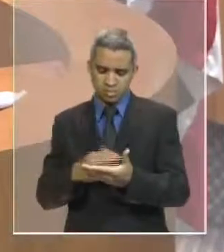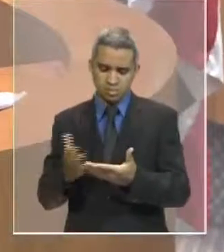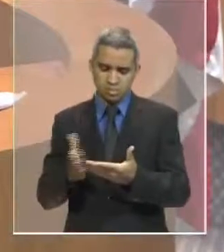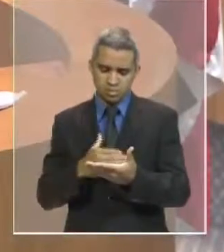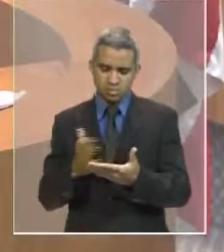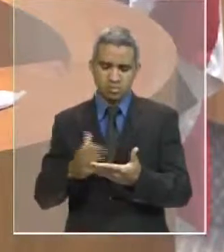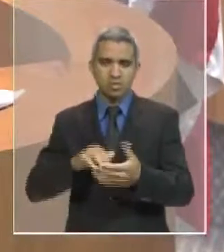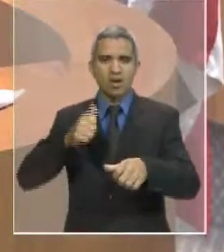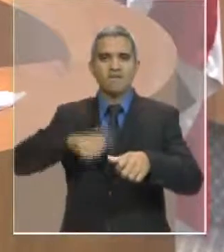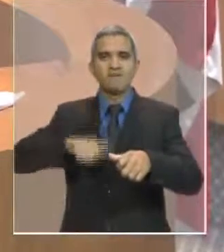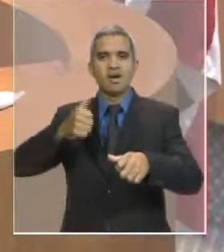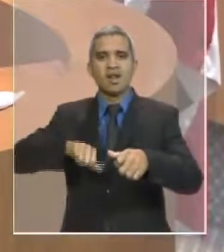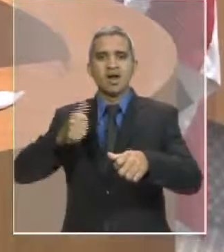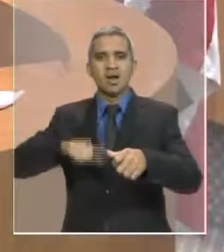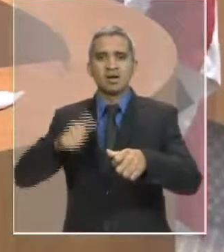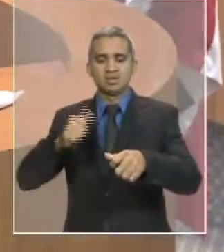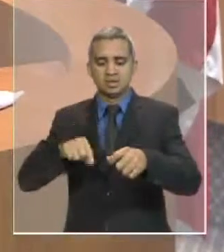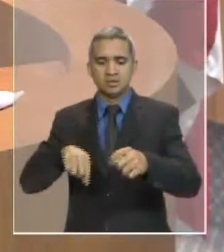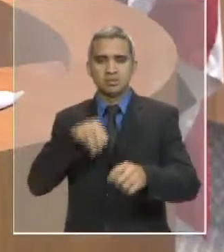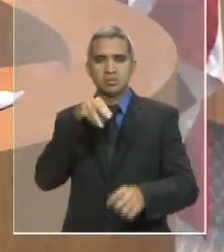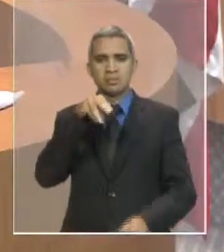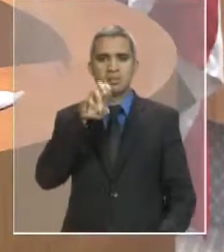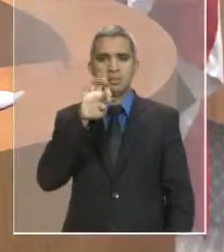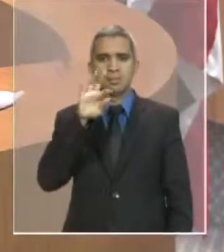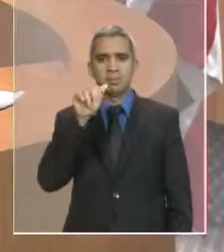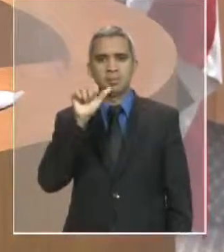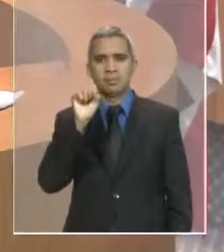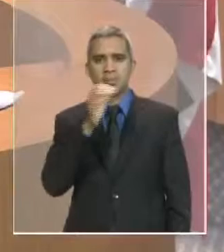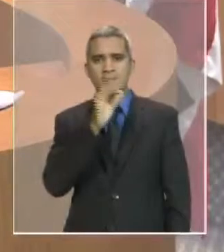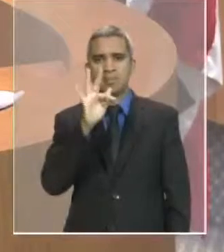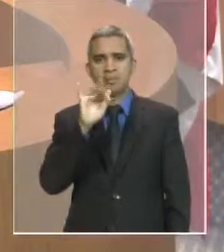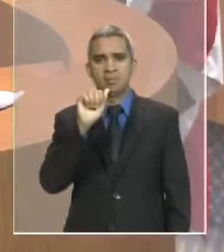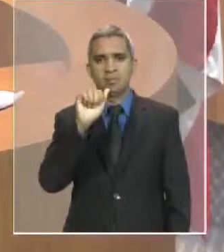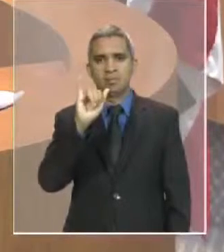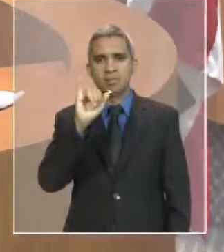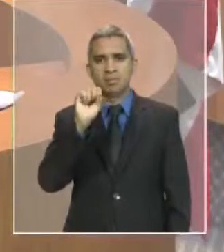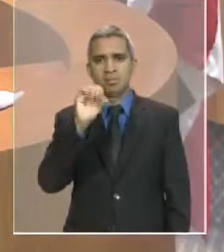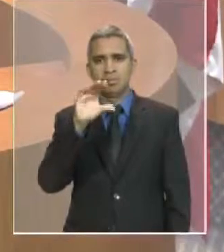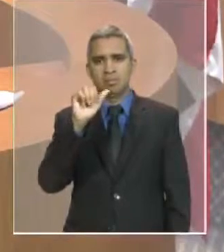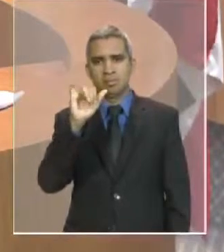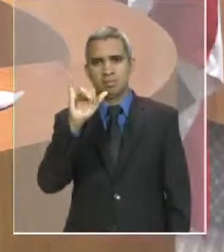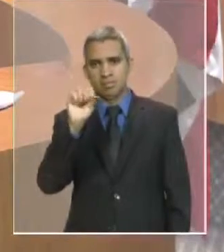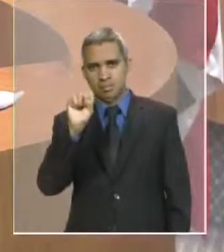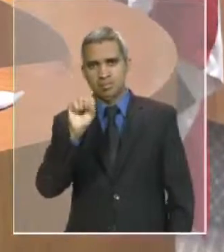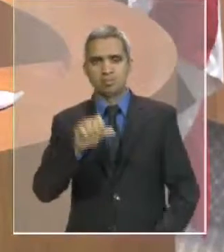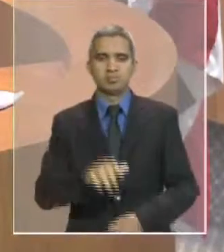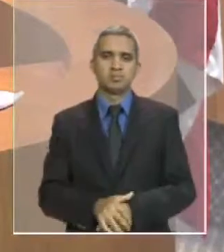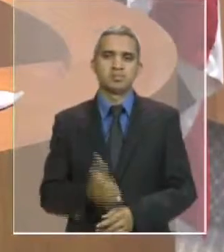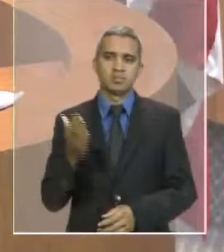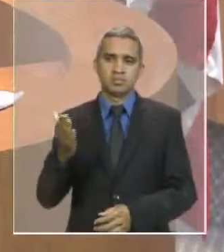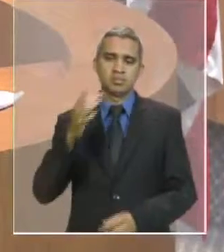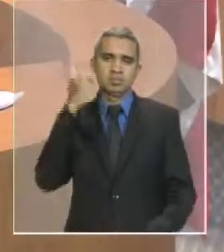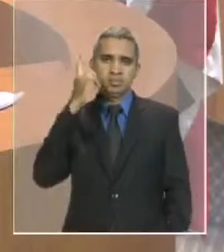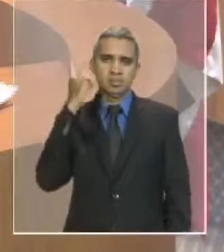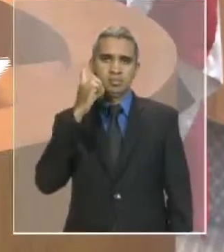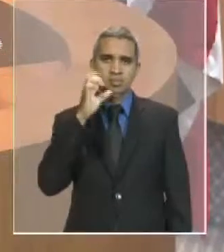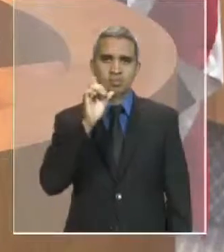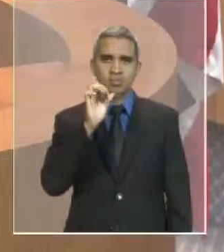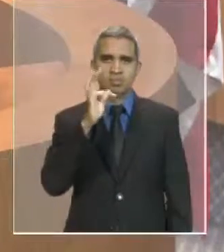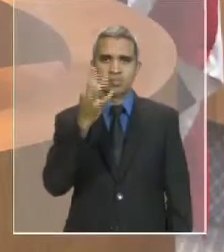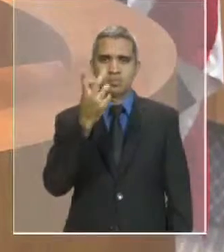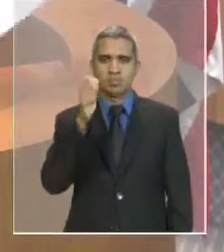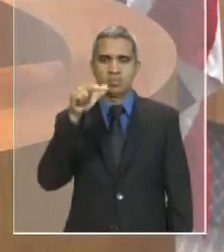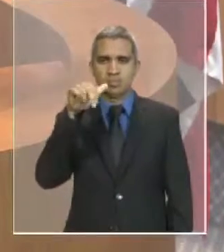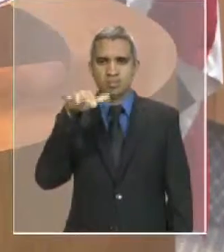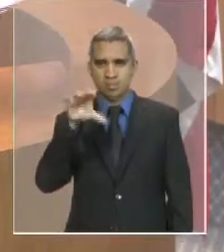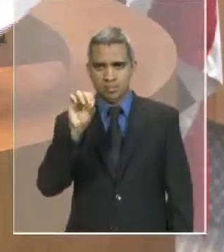fiscais, e questionei, deputado Rigo Teles, Vossa Excelência, que presidiu com muita maestria essa audiência, aonde